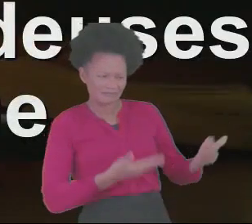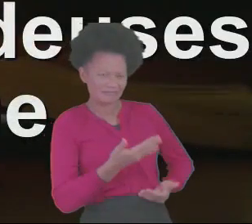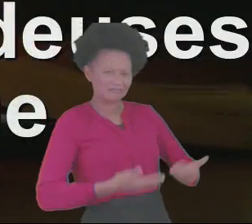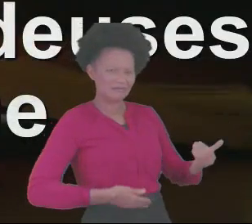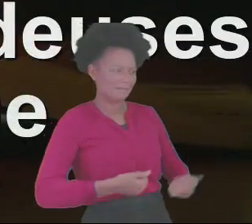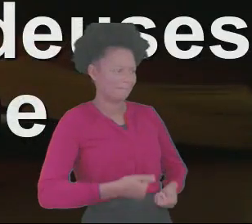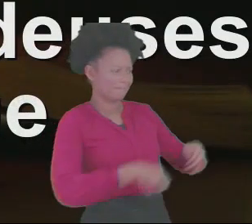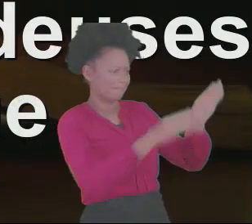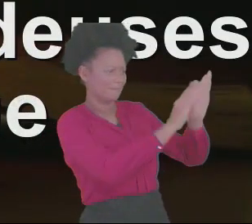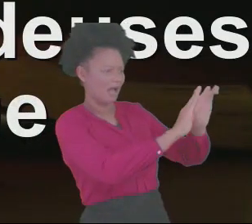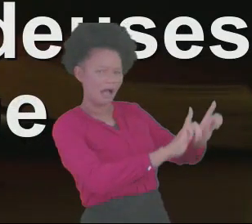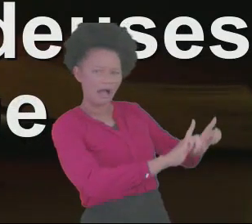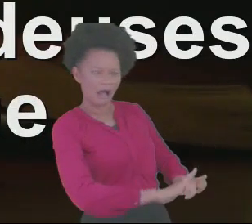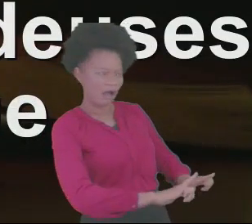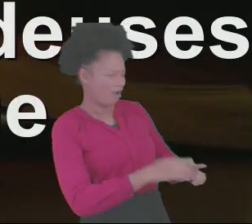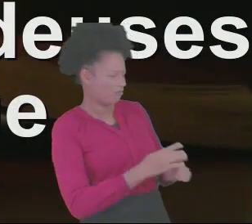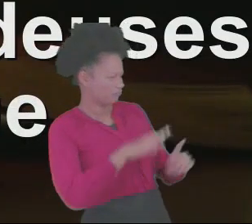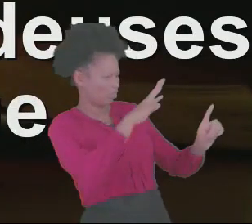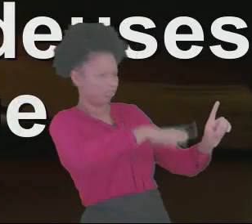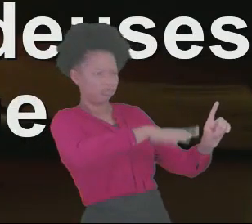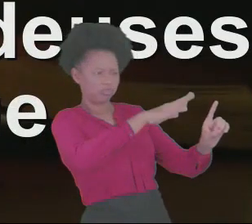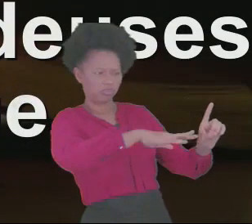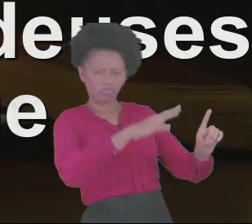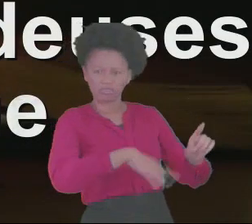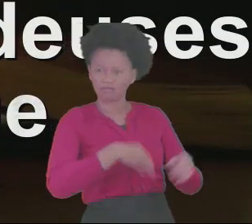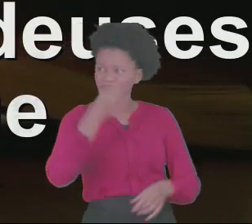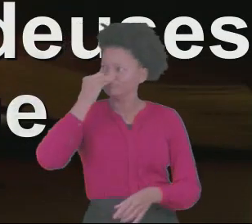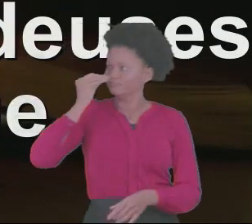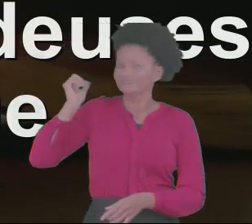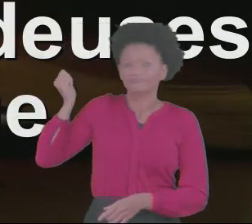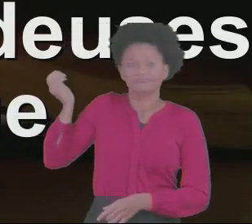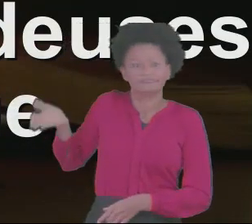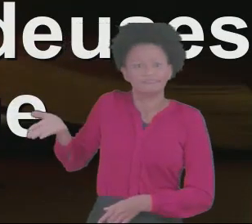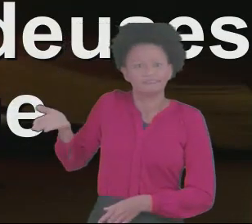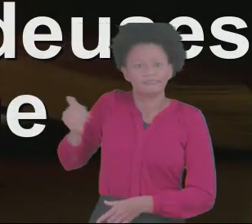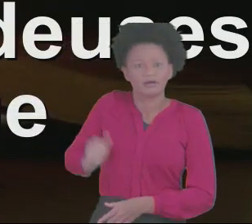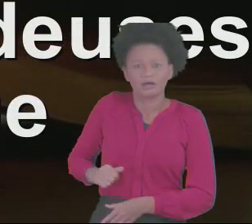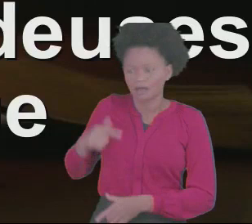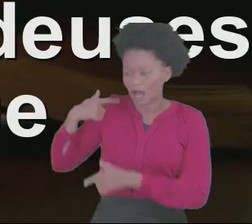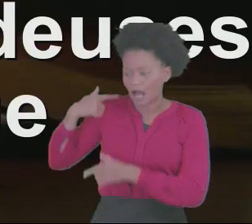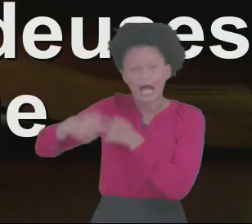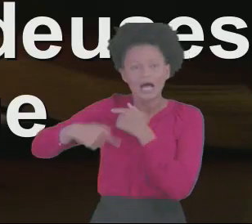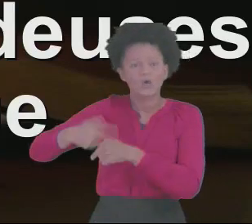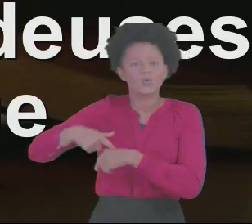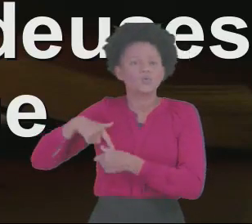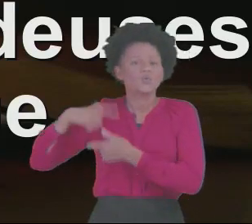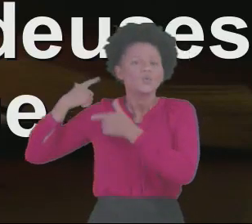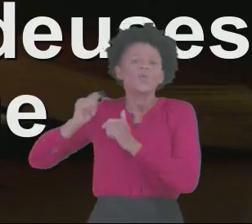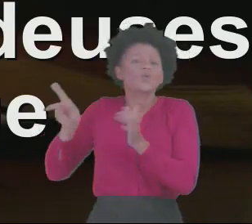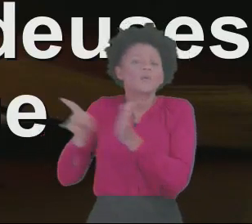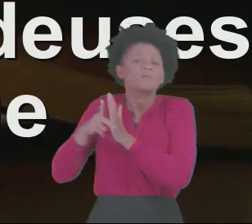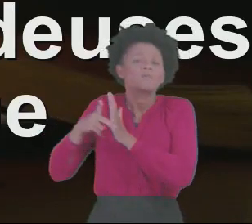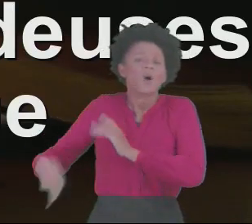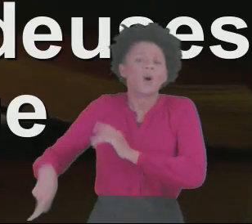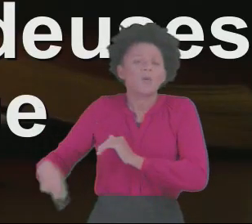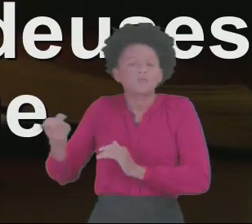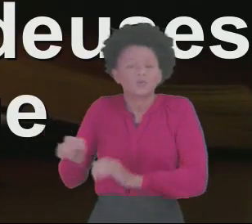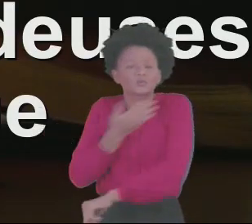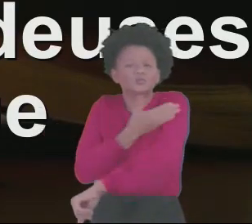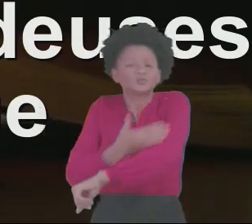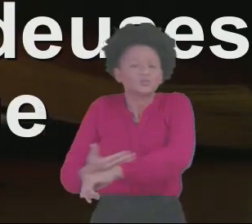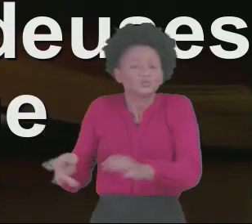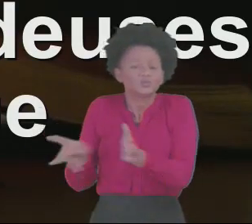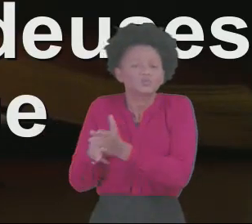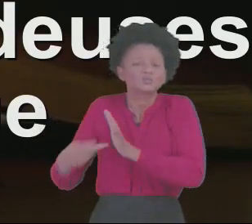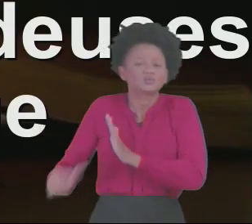e deixaram o Senhor Deus de seus pais deixaram as tradições deixar os concertos deixar os